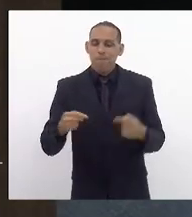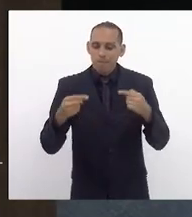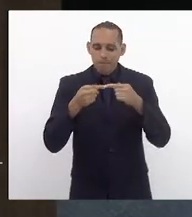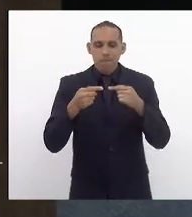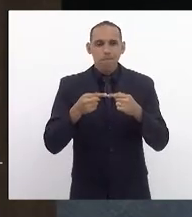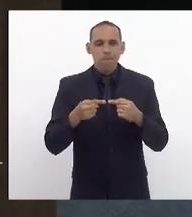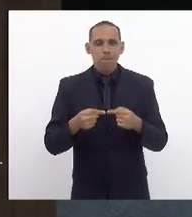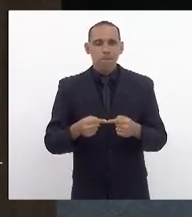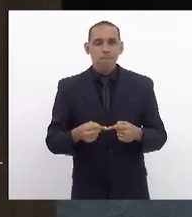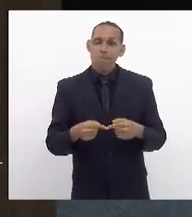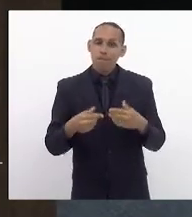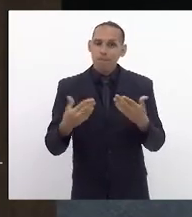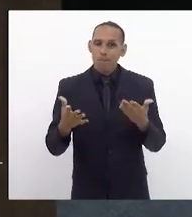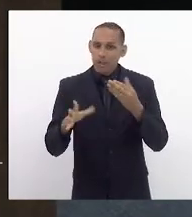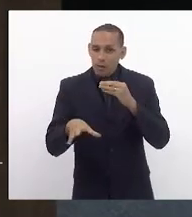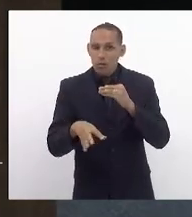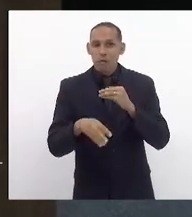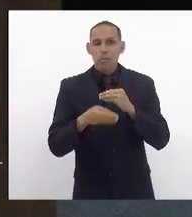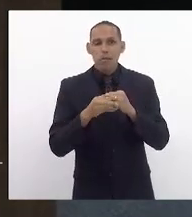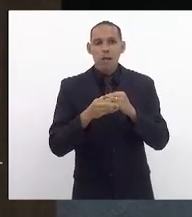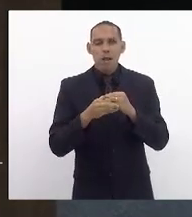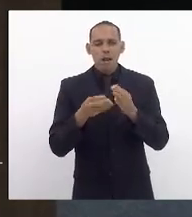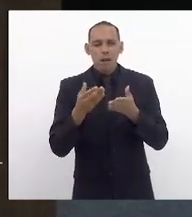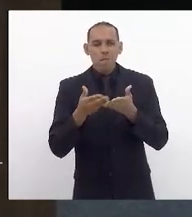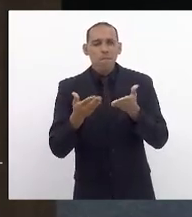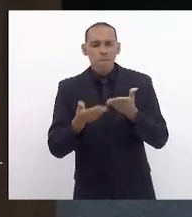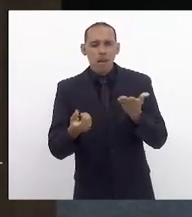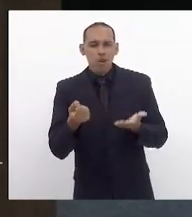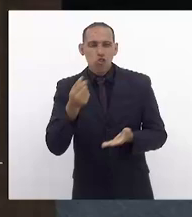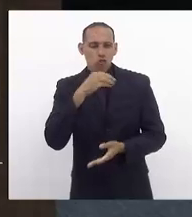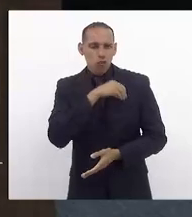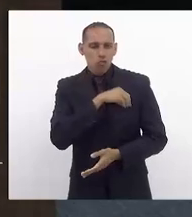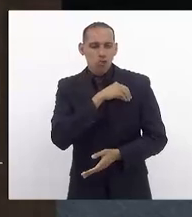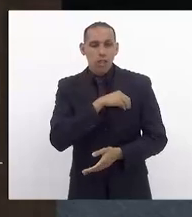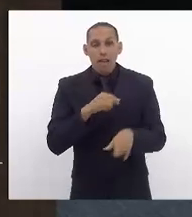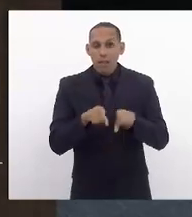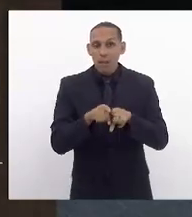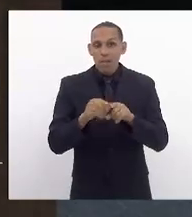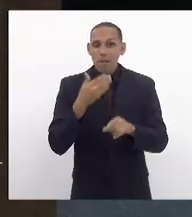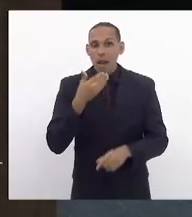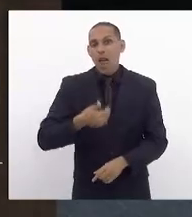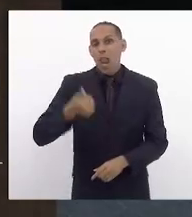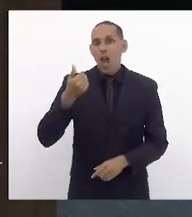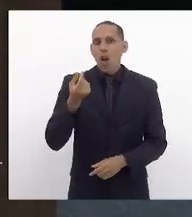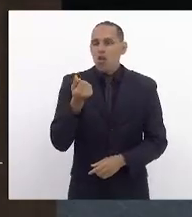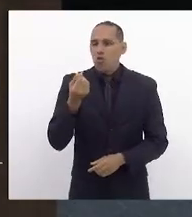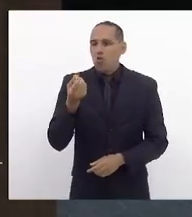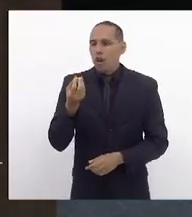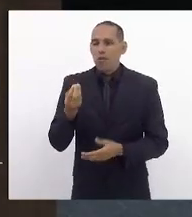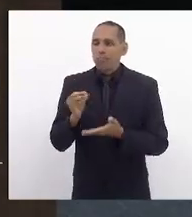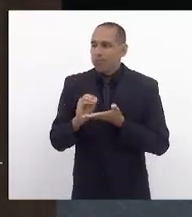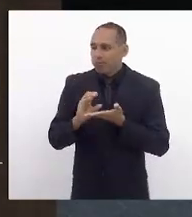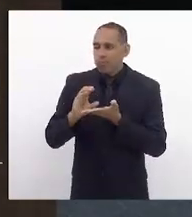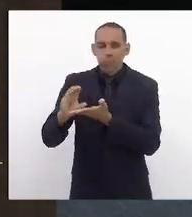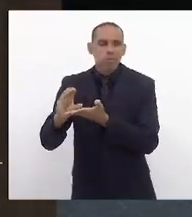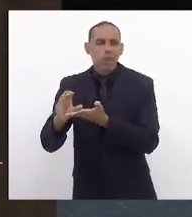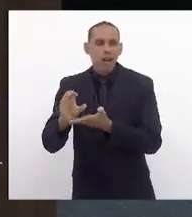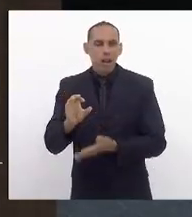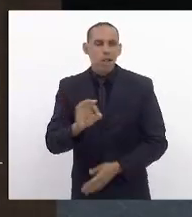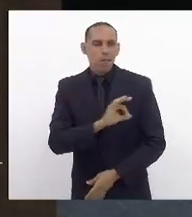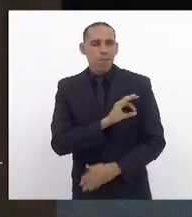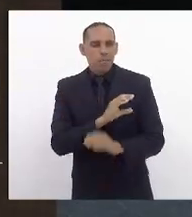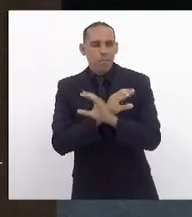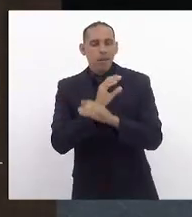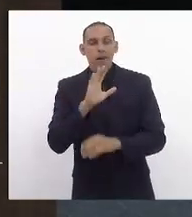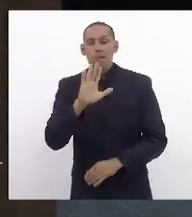Então, complementar as perdas salariais e melhorar a remuneração da Polícia Civil é fundamental, mas a